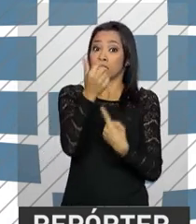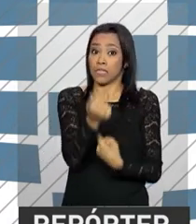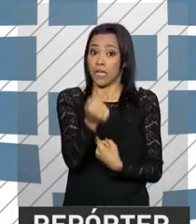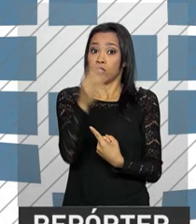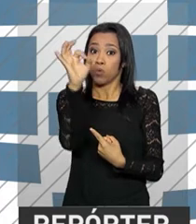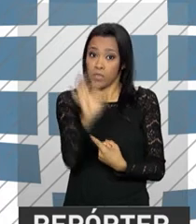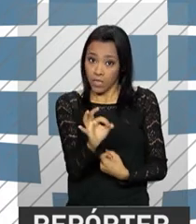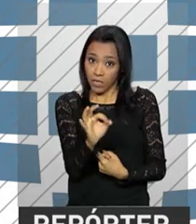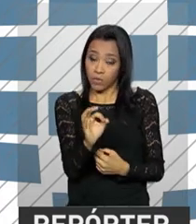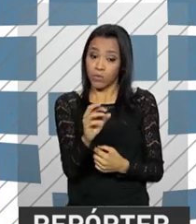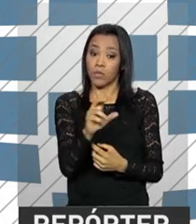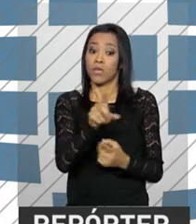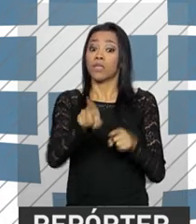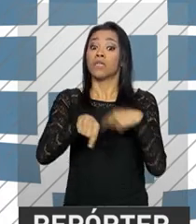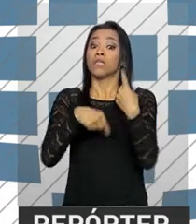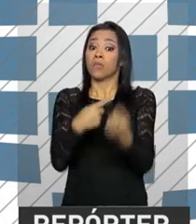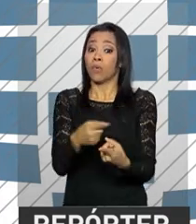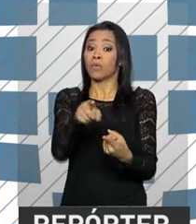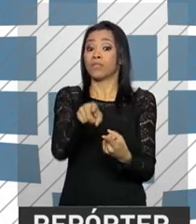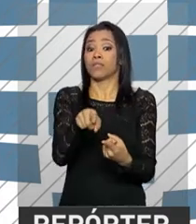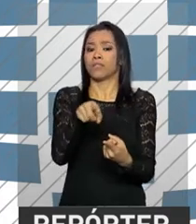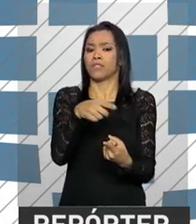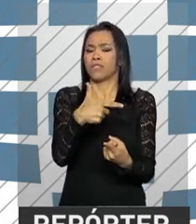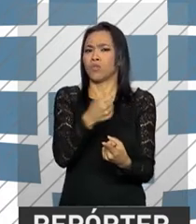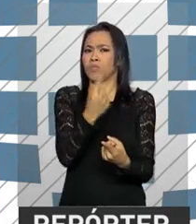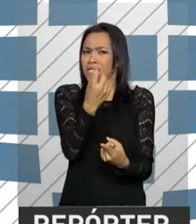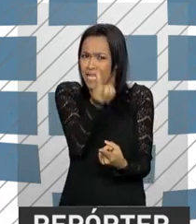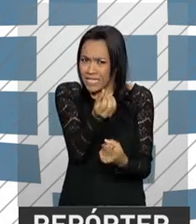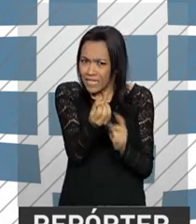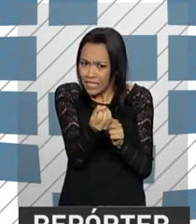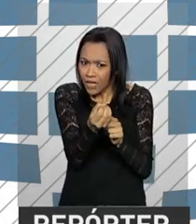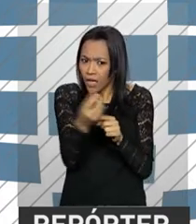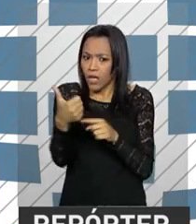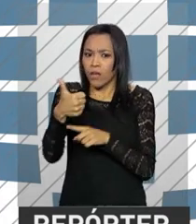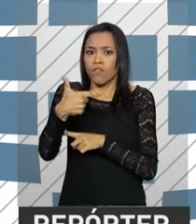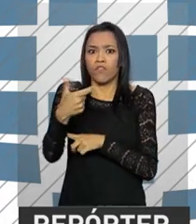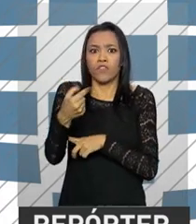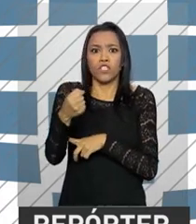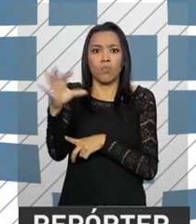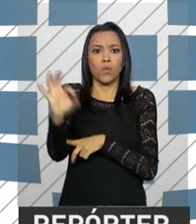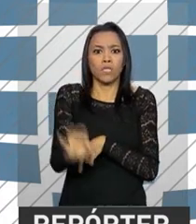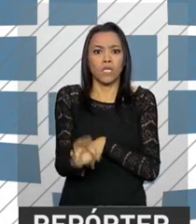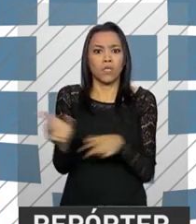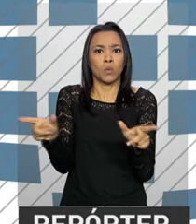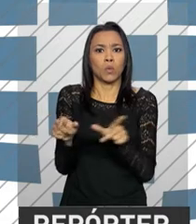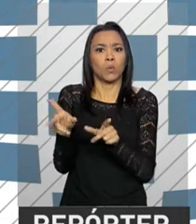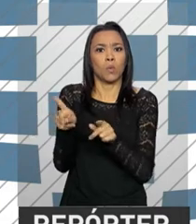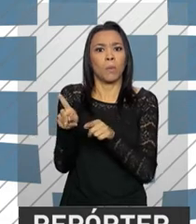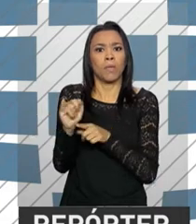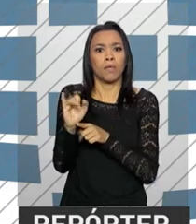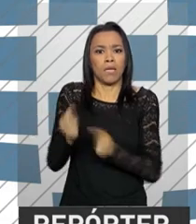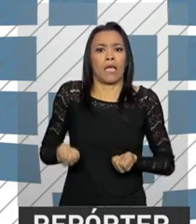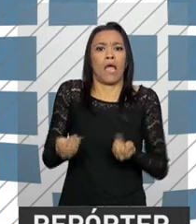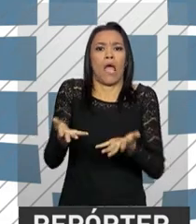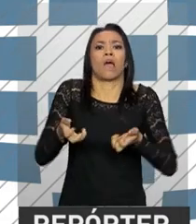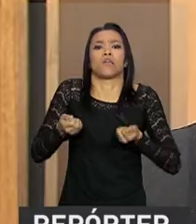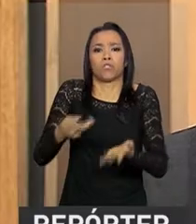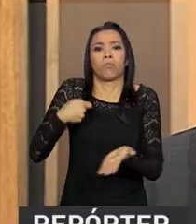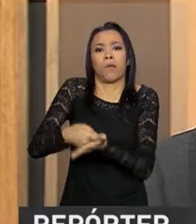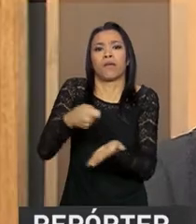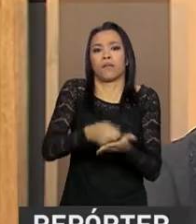em 2050 em 2060 a estimativa é que o país gaste 20 por cento do pib com a previdência